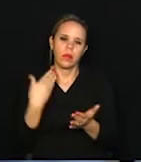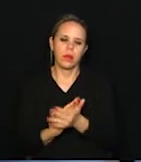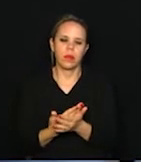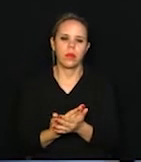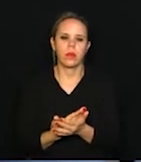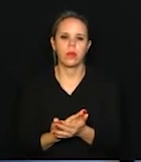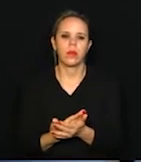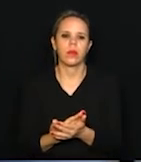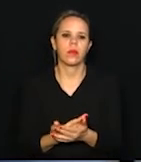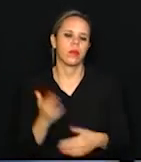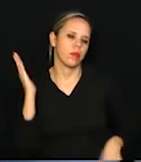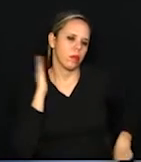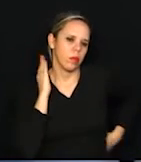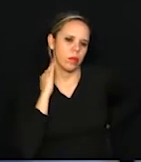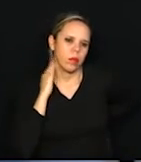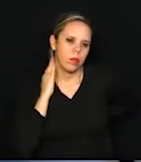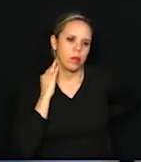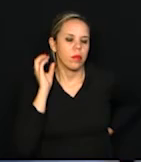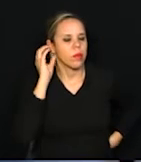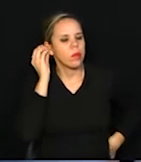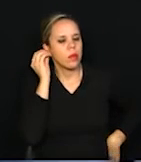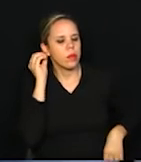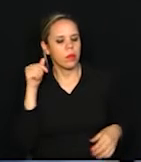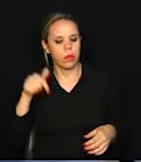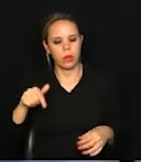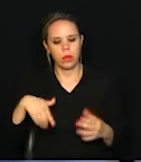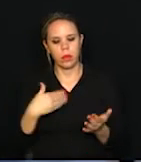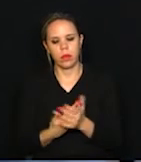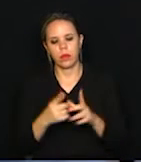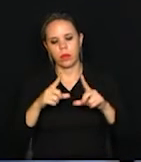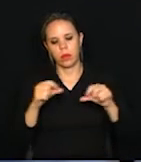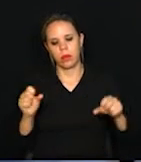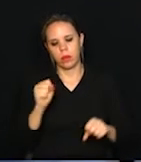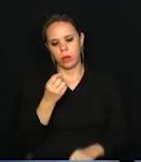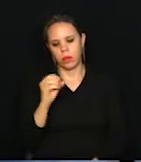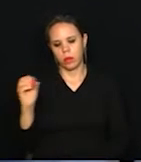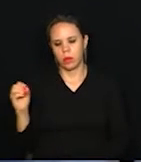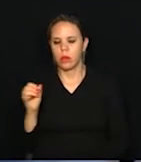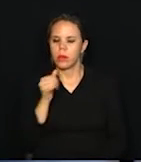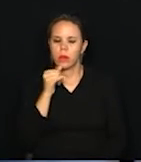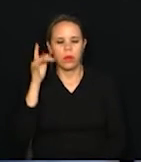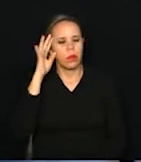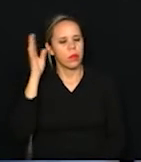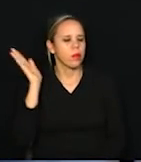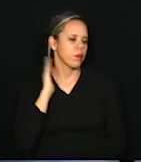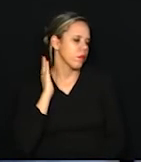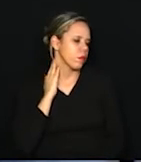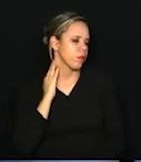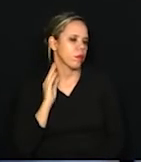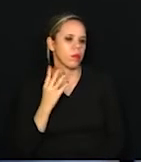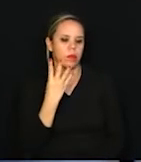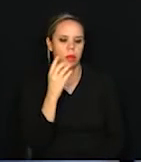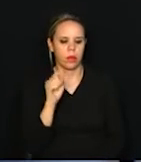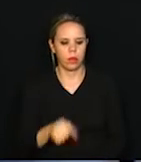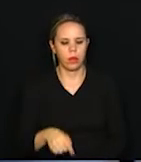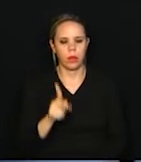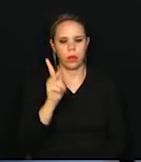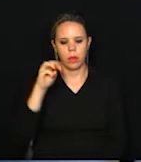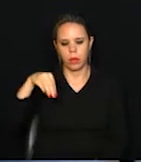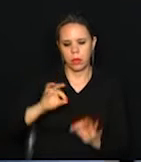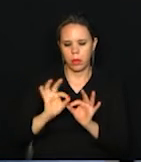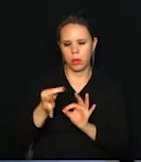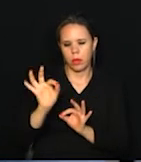alguma coisa assim. Daqui até Brasília são 800 quilômetros. Imagine até Belém. Então, nós temos o equivalente a 4 mil